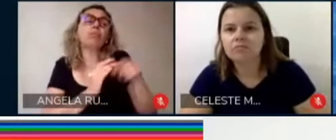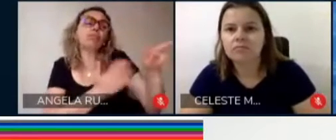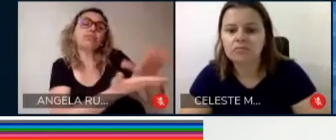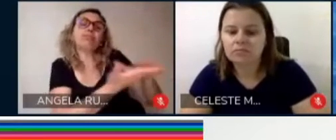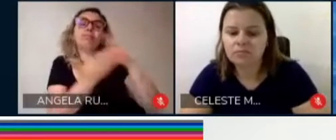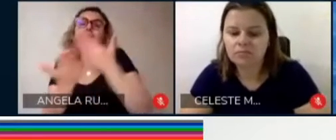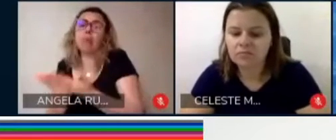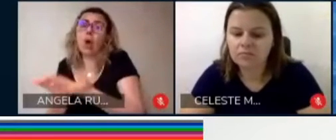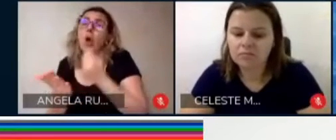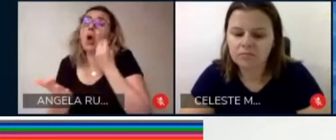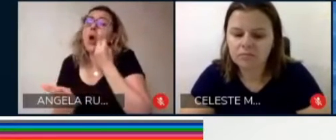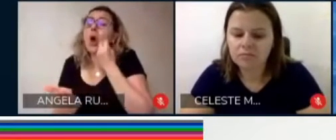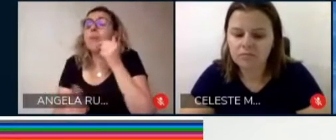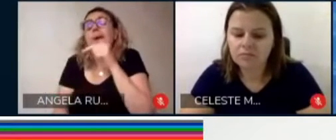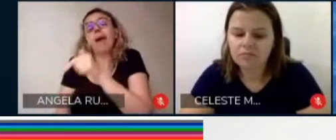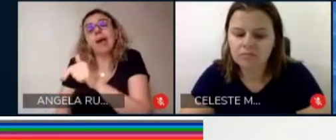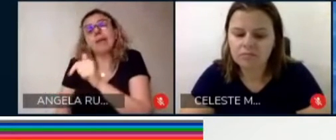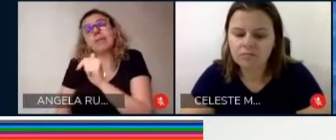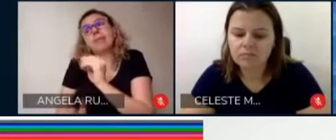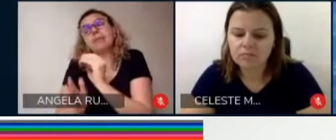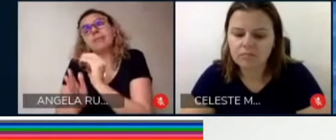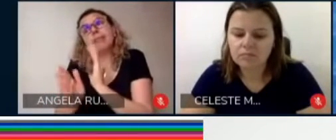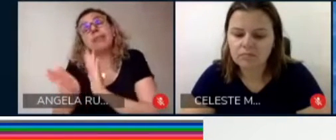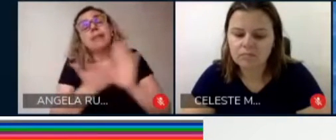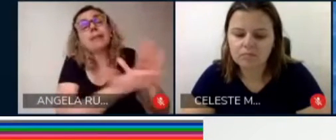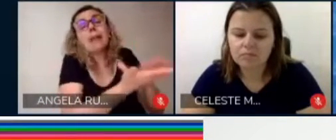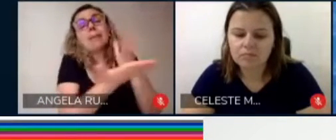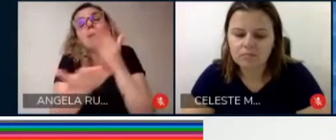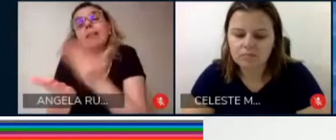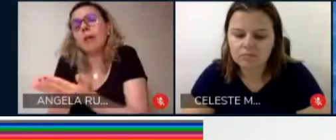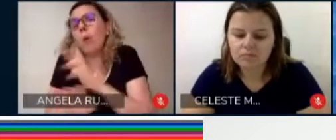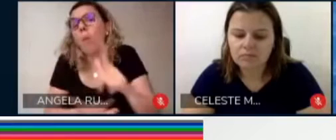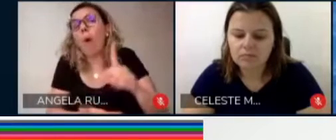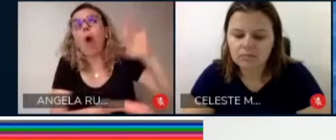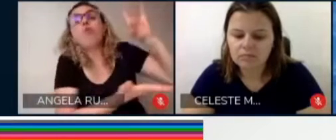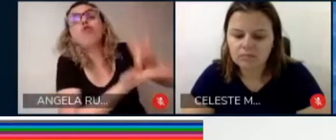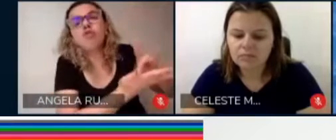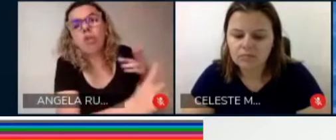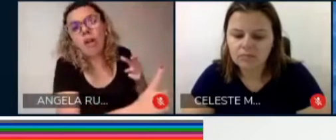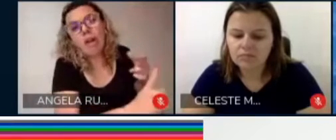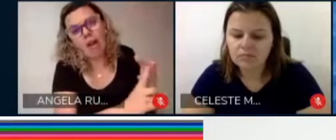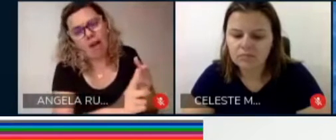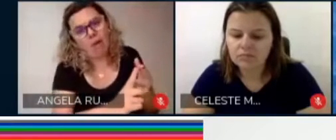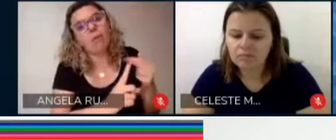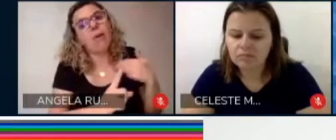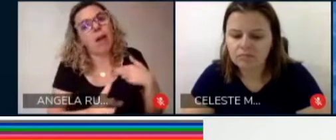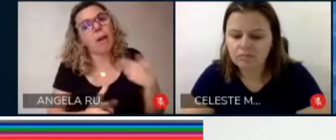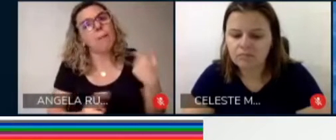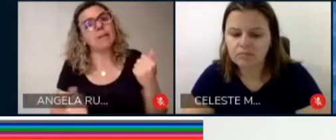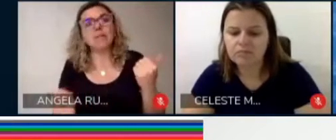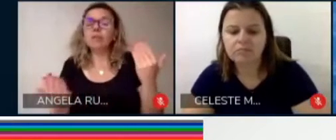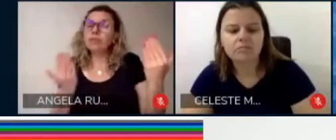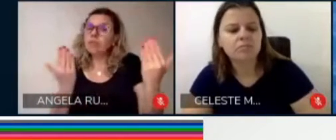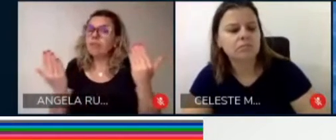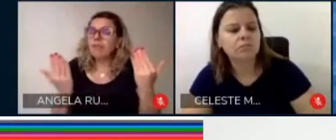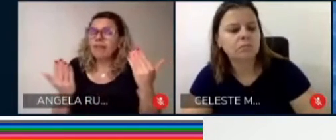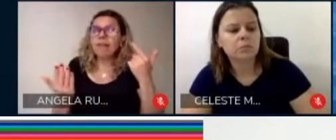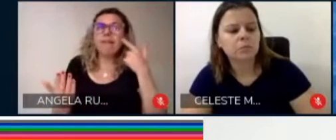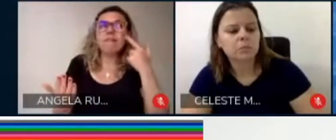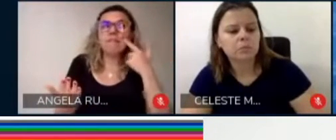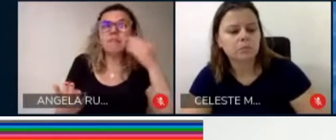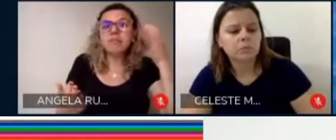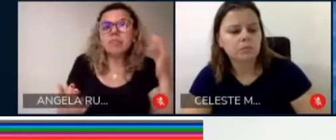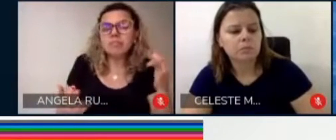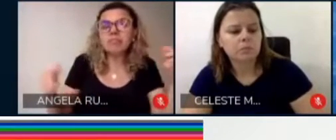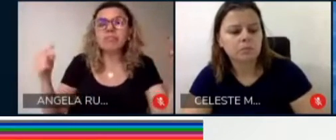sempre vai trazer interpretação, não vai ser a fonte exatamente, né? Então eu tenho que sempre conversar com a fonte para ver se